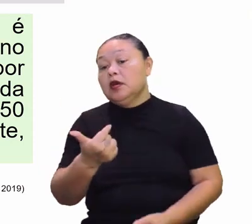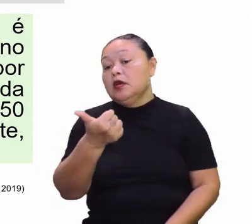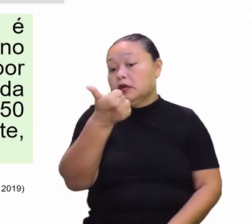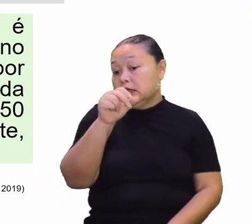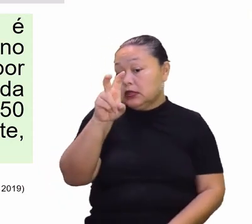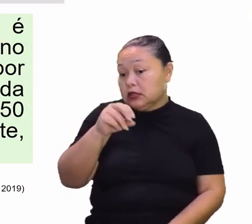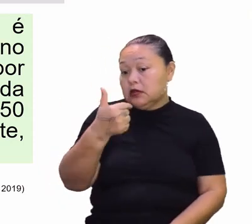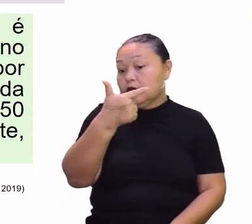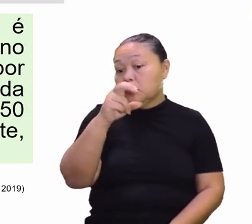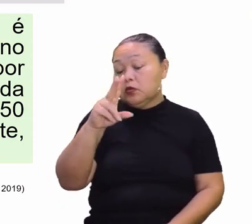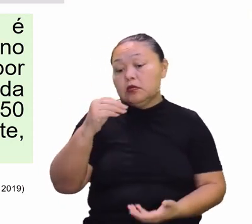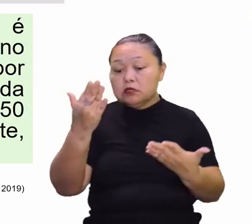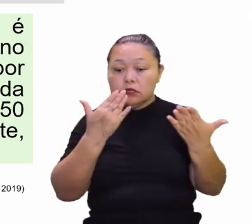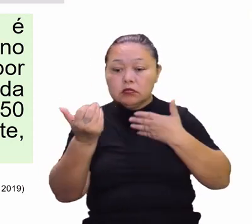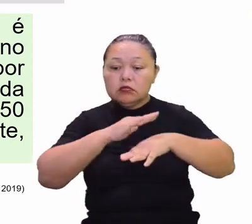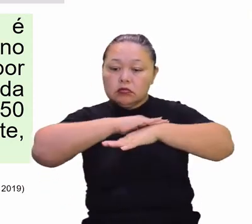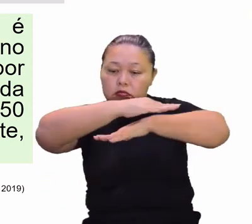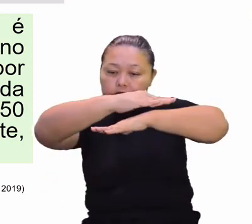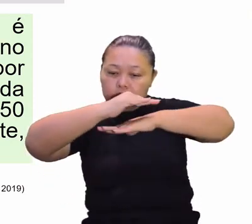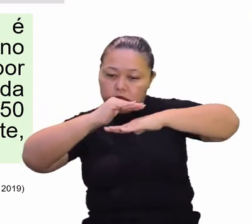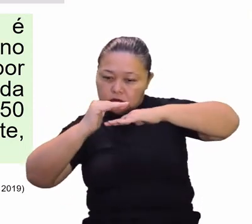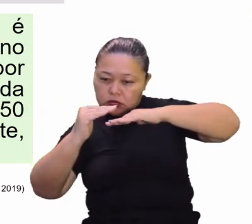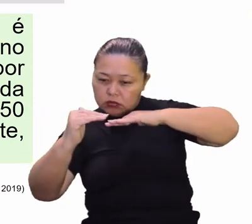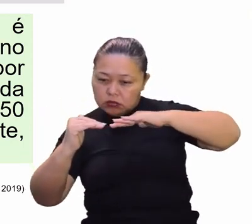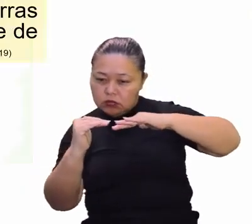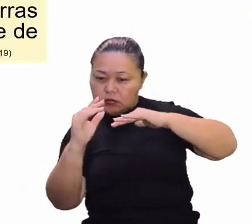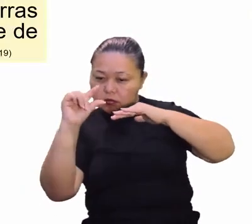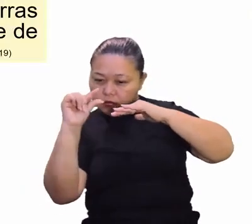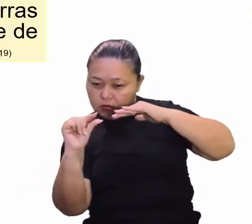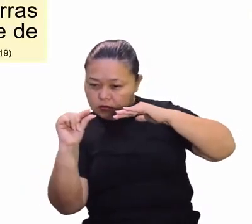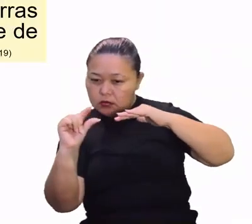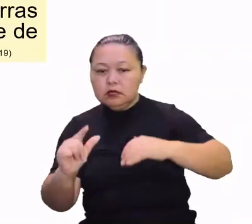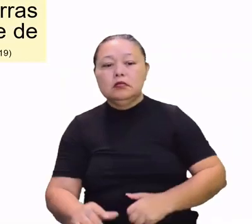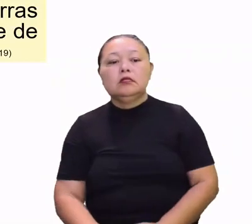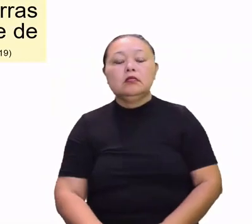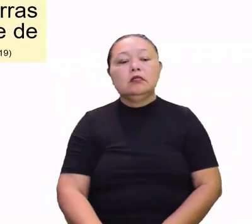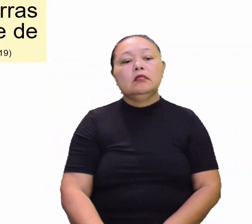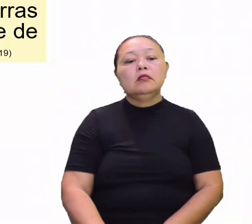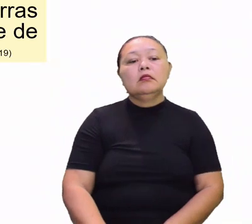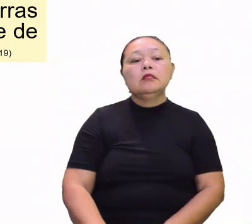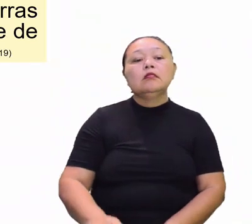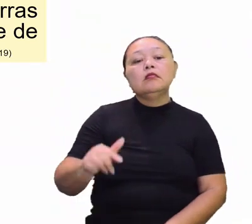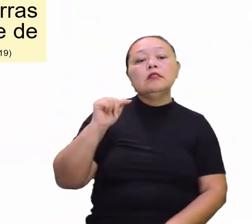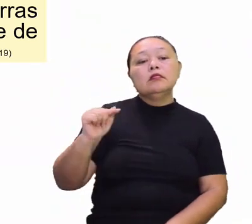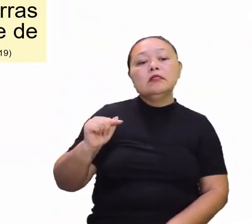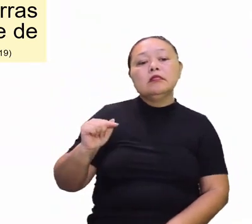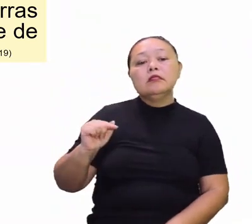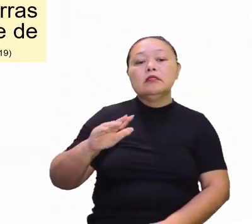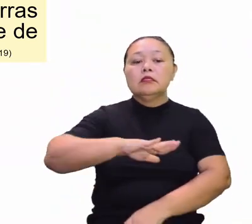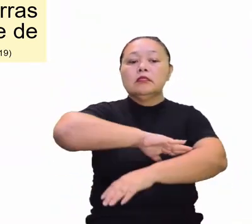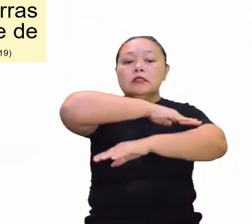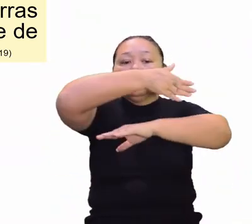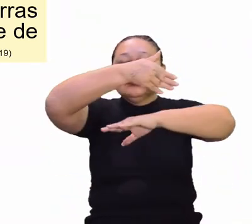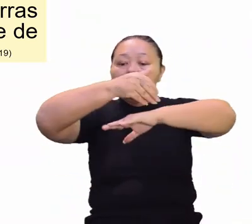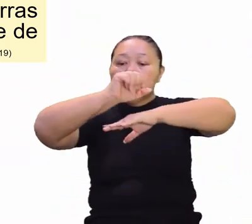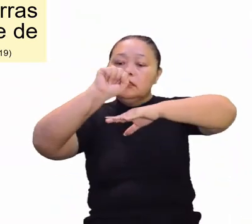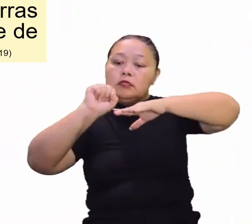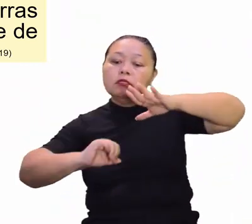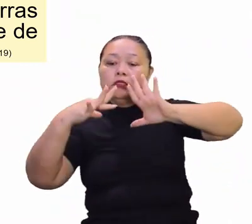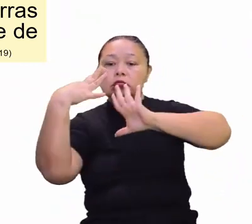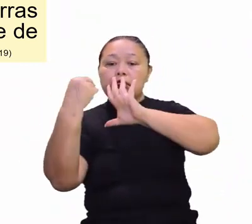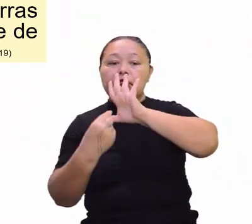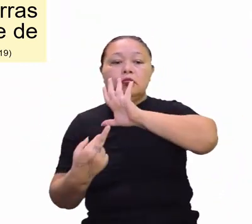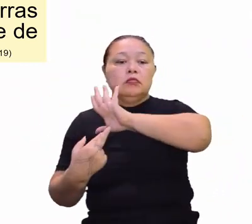250 metros, em relação às planícies. E o 7, Planalto do Sul da